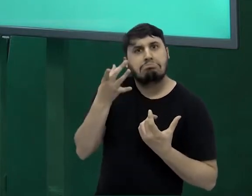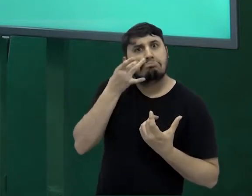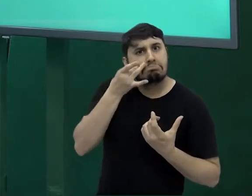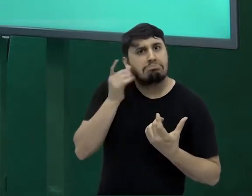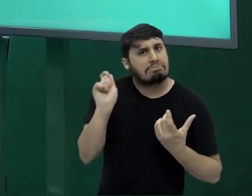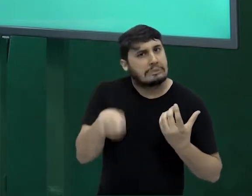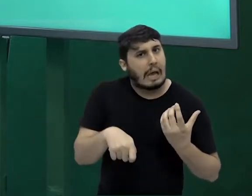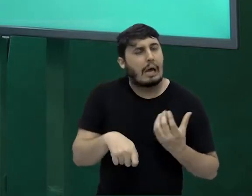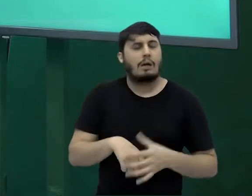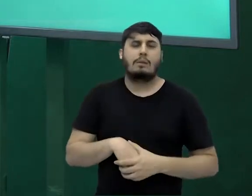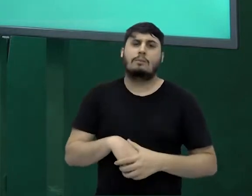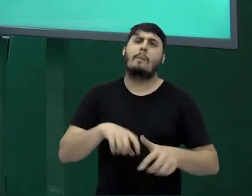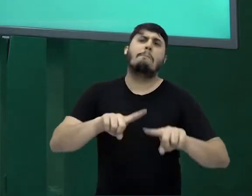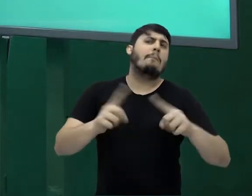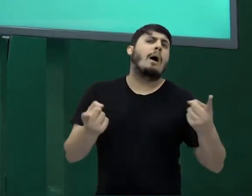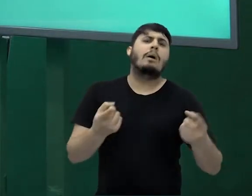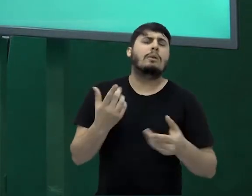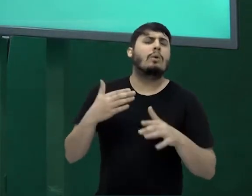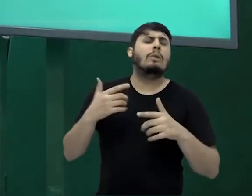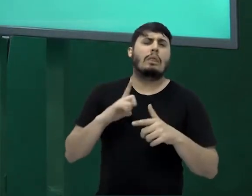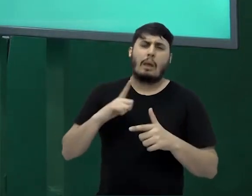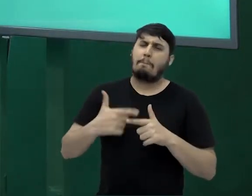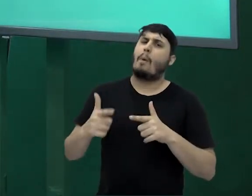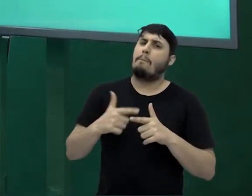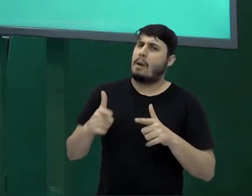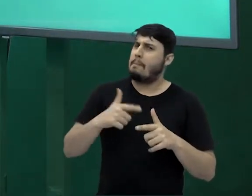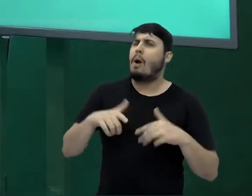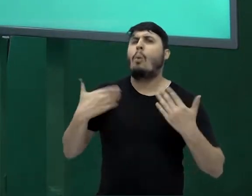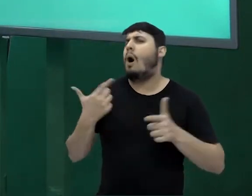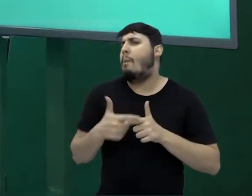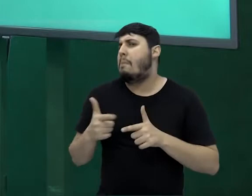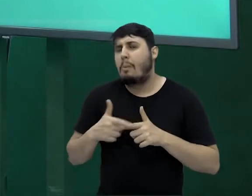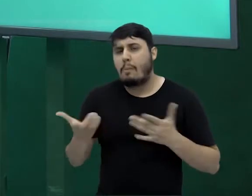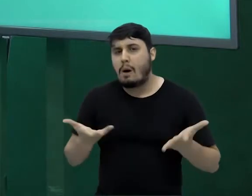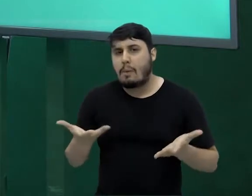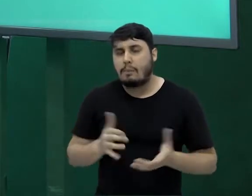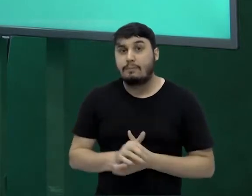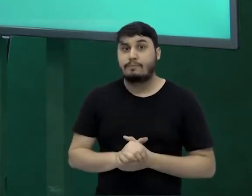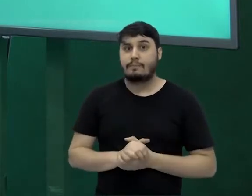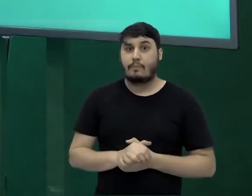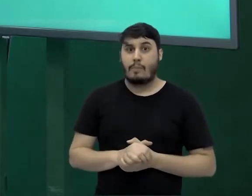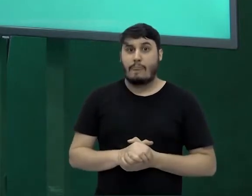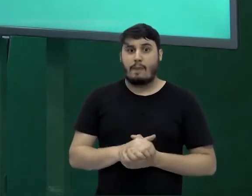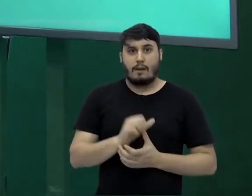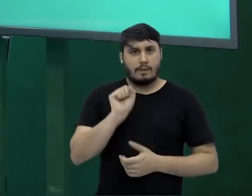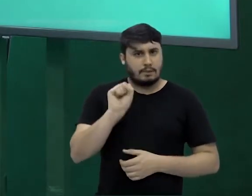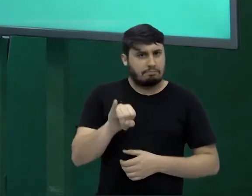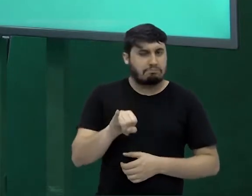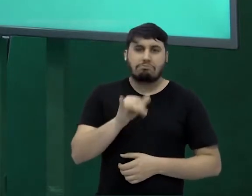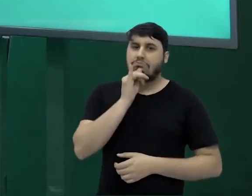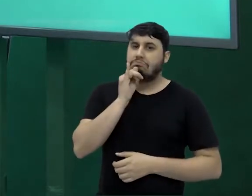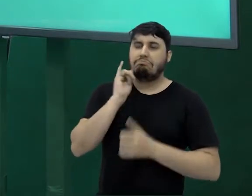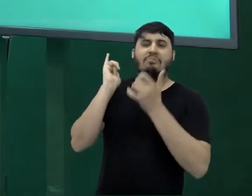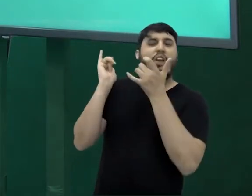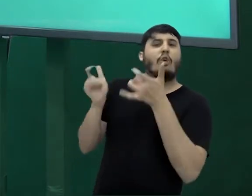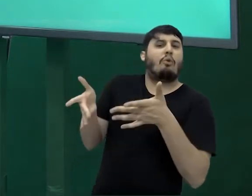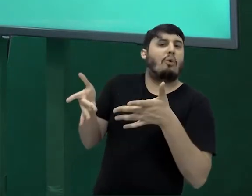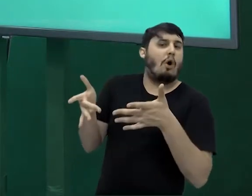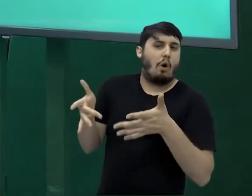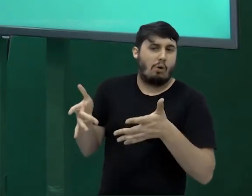tem um problema nos esporos. Qual o problema? O problema é, quando eles são jogados no ambiente,